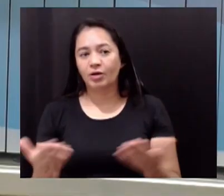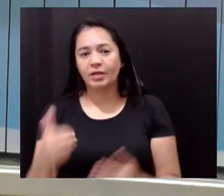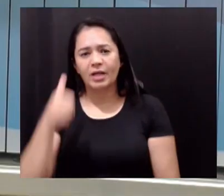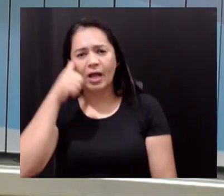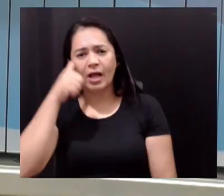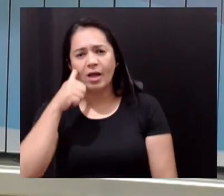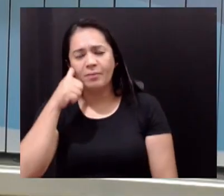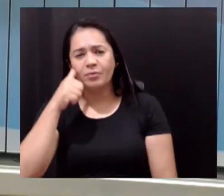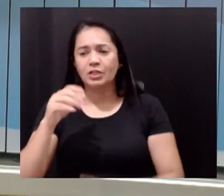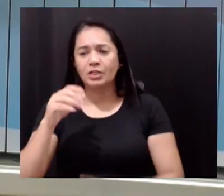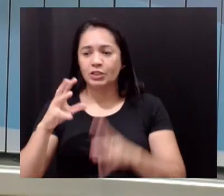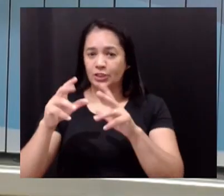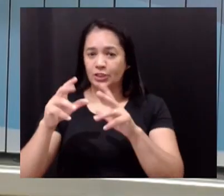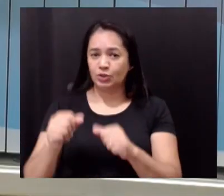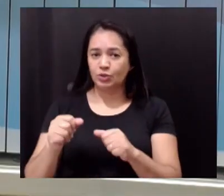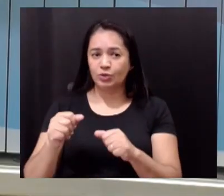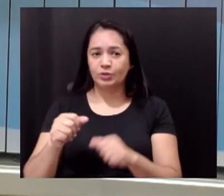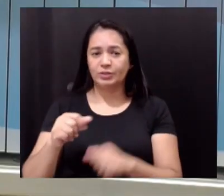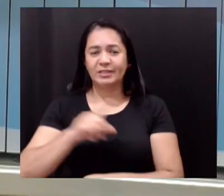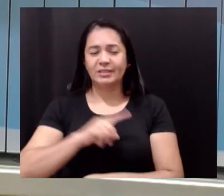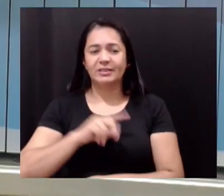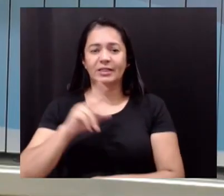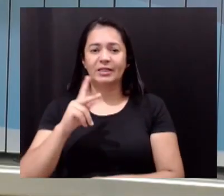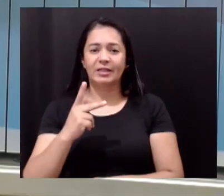ter o câncer de colo do útero?